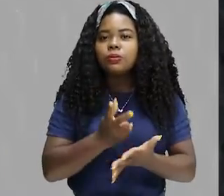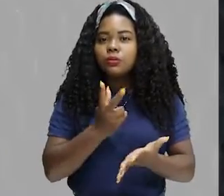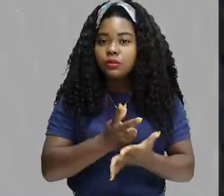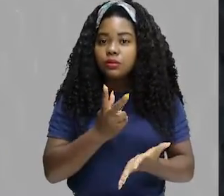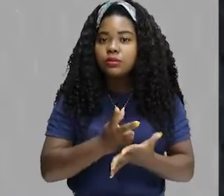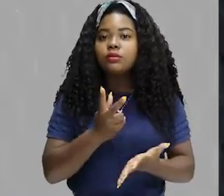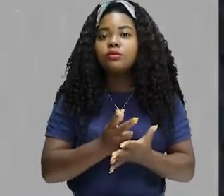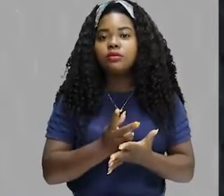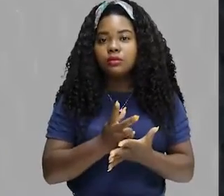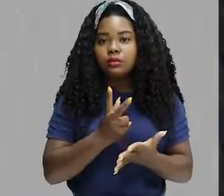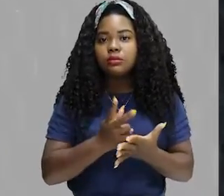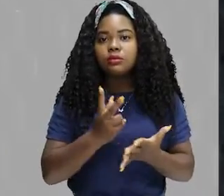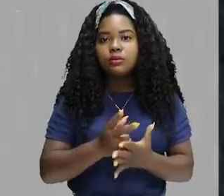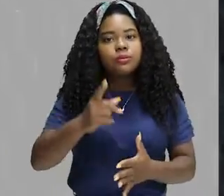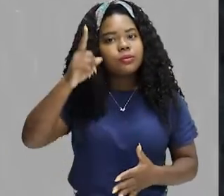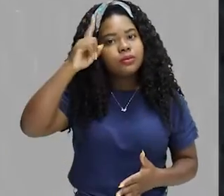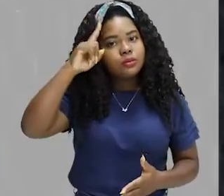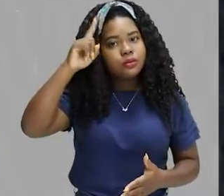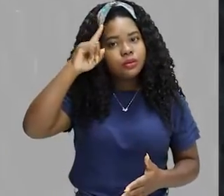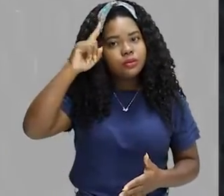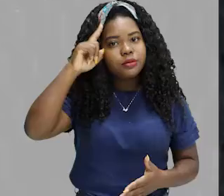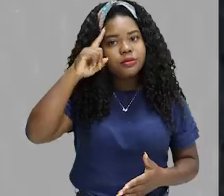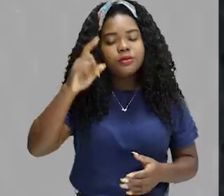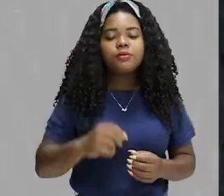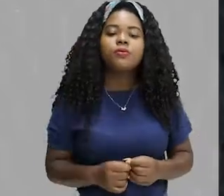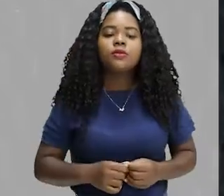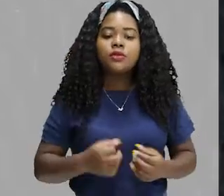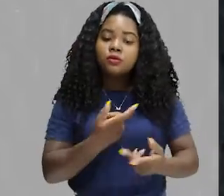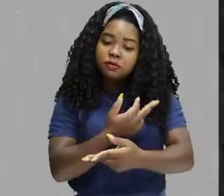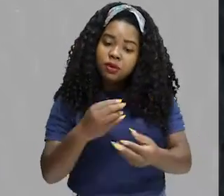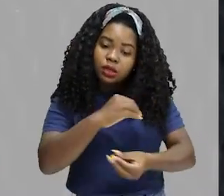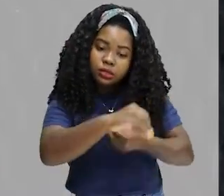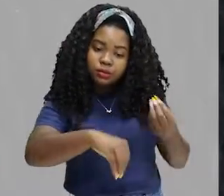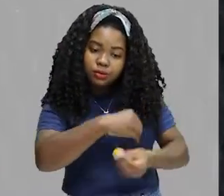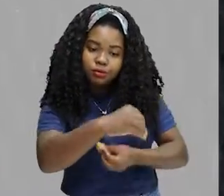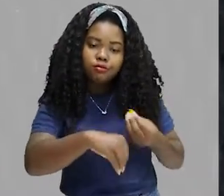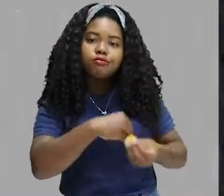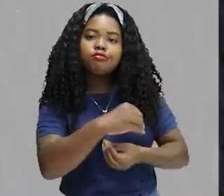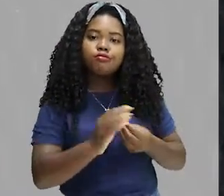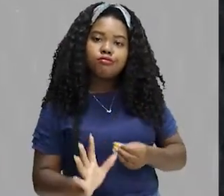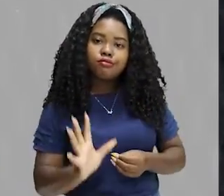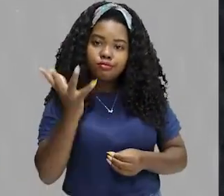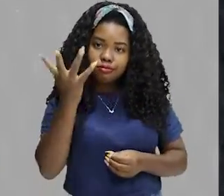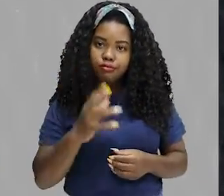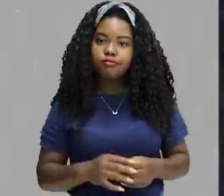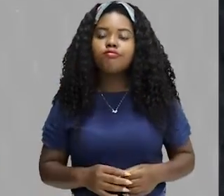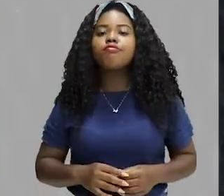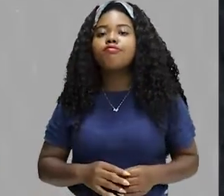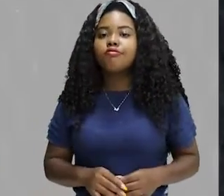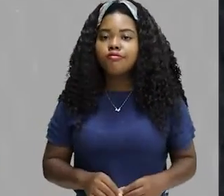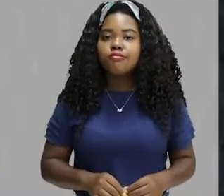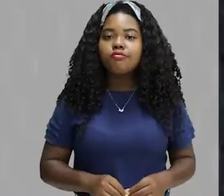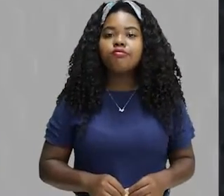nosso corpo. Então, uma série de reações acontecem diariamente conosco e a